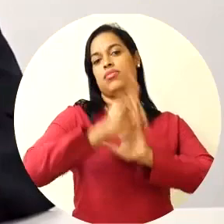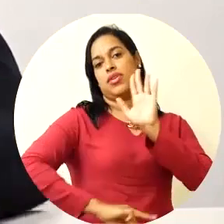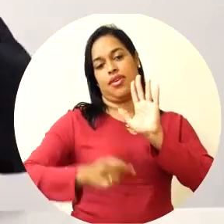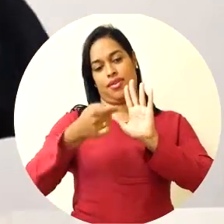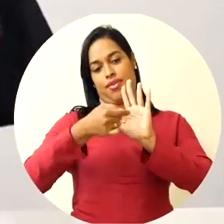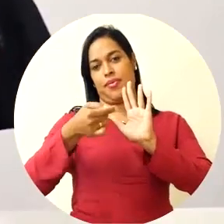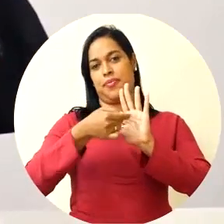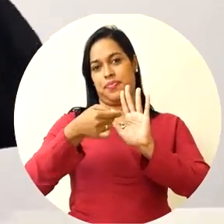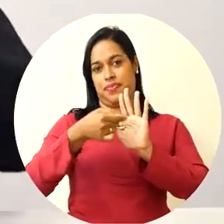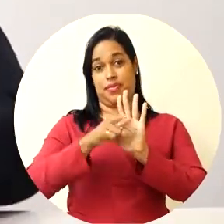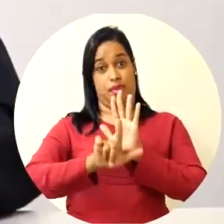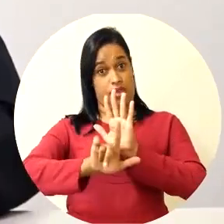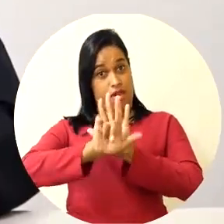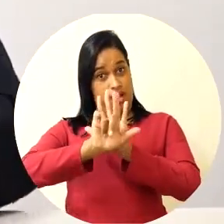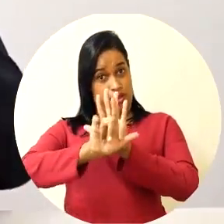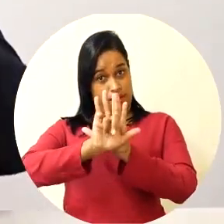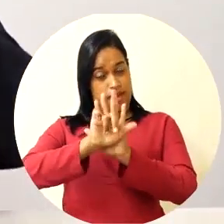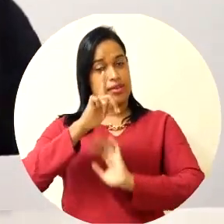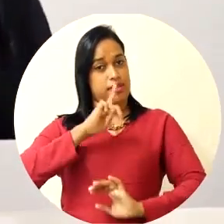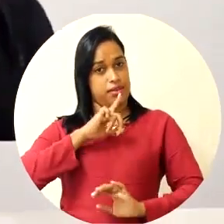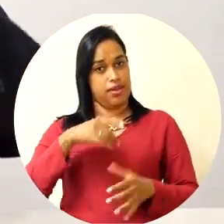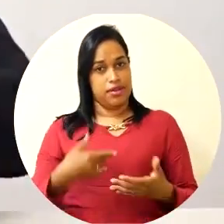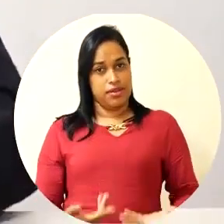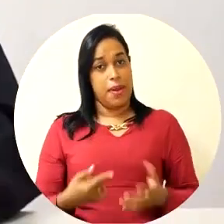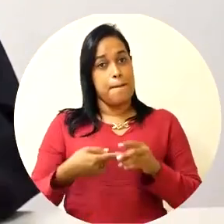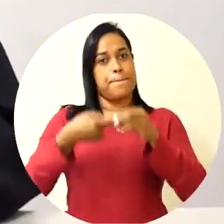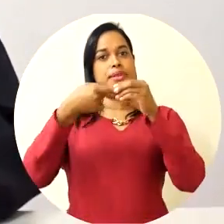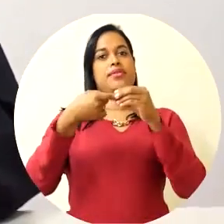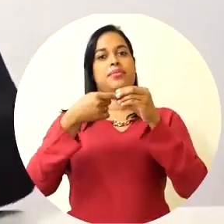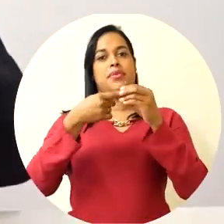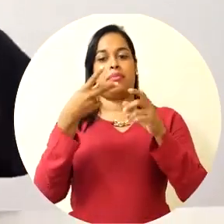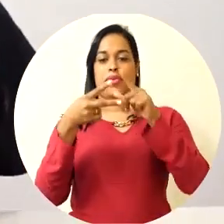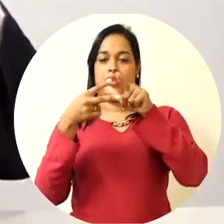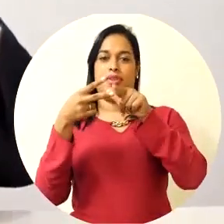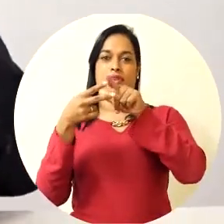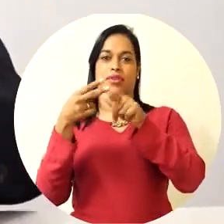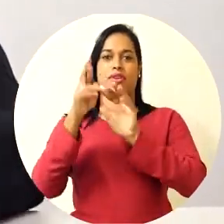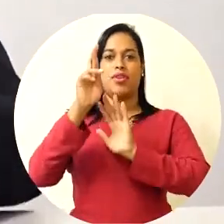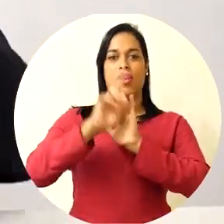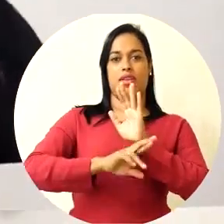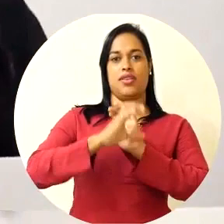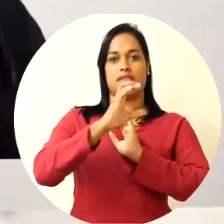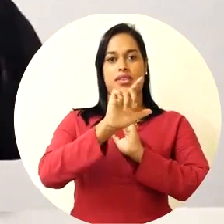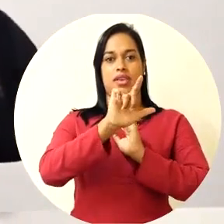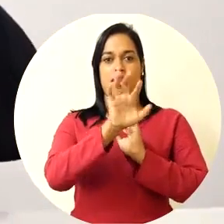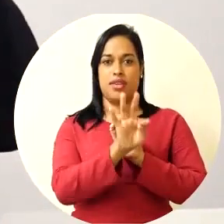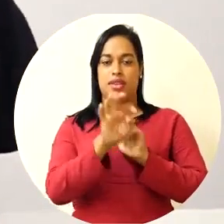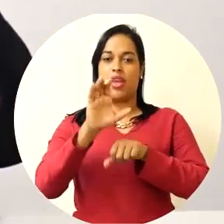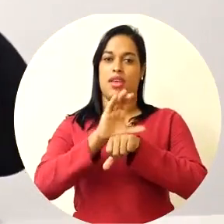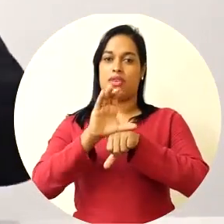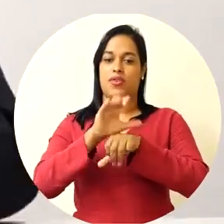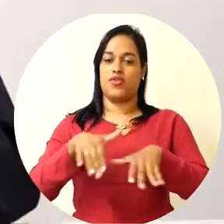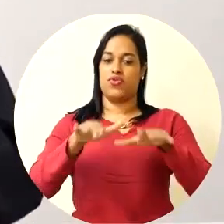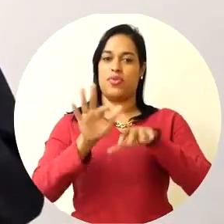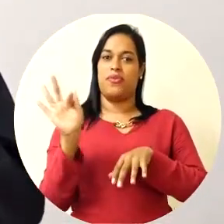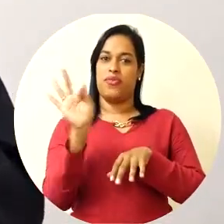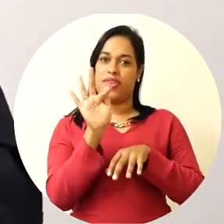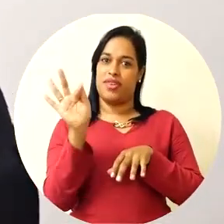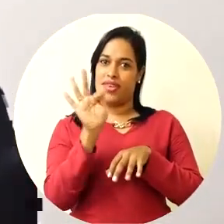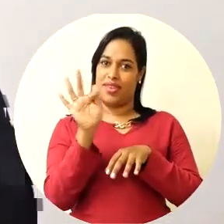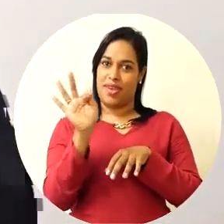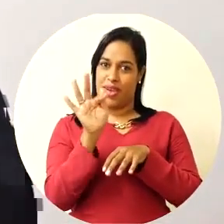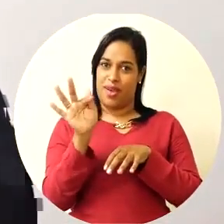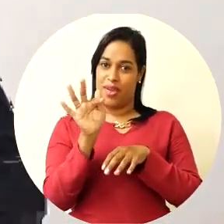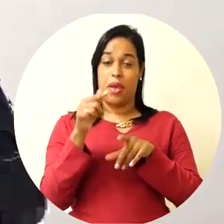o direito. A lei, nas leis, principalmente naquelas duas regras, como a CLT e a Constituição